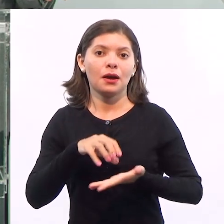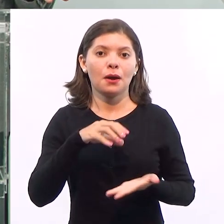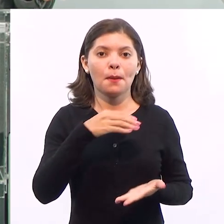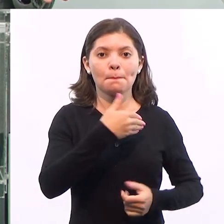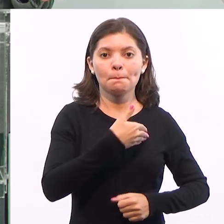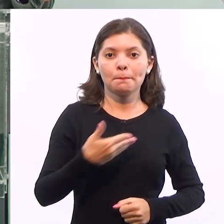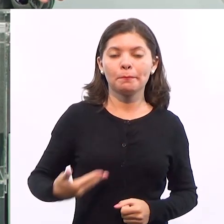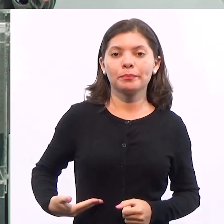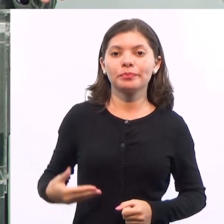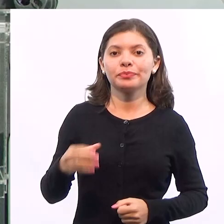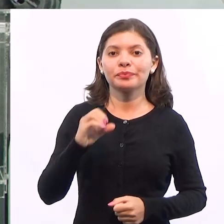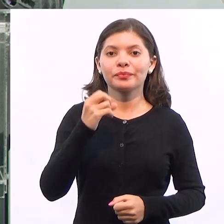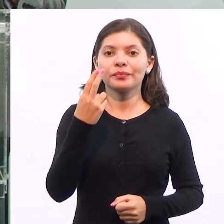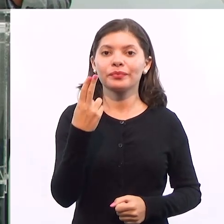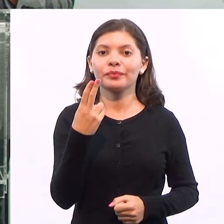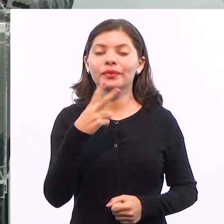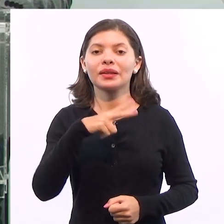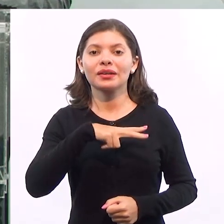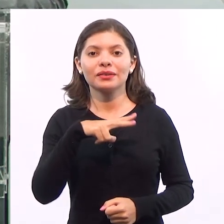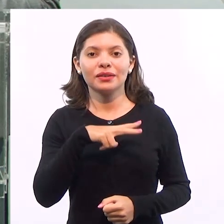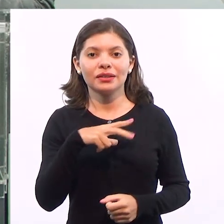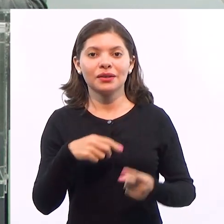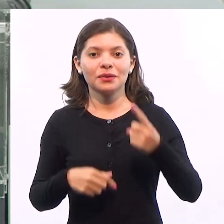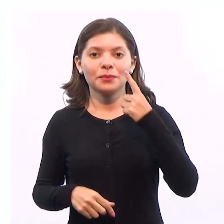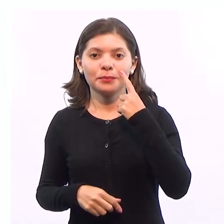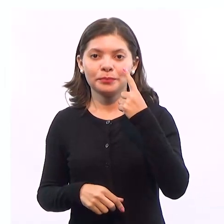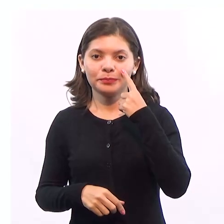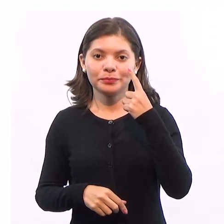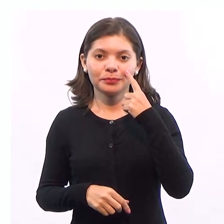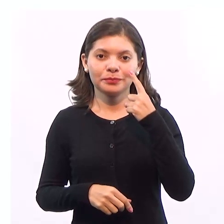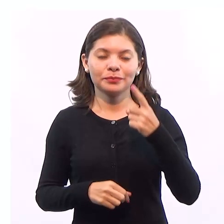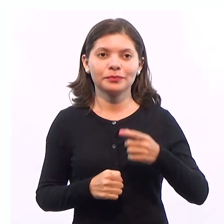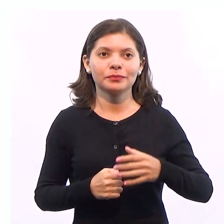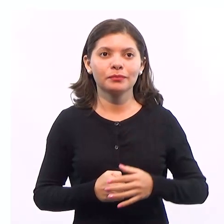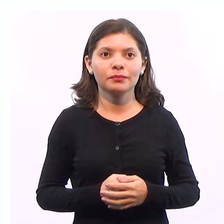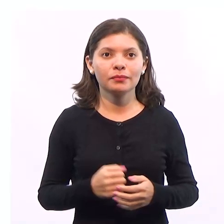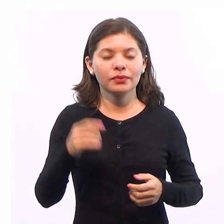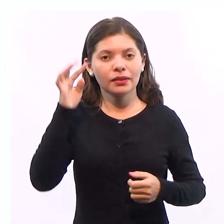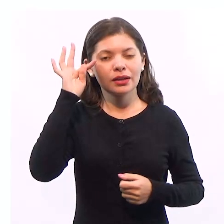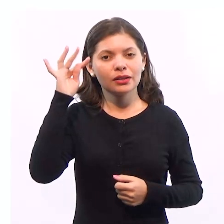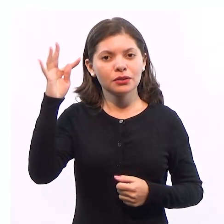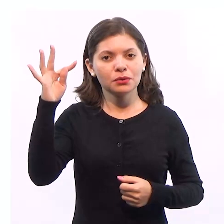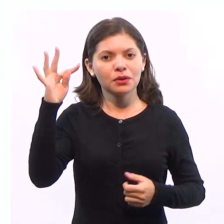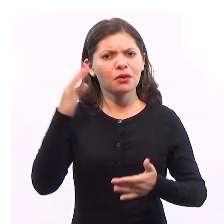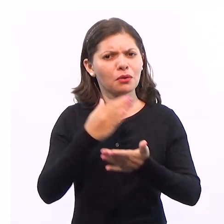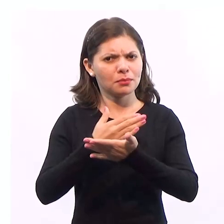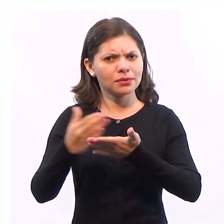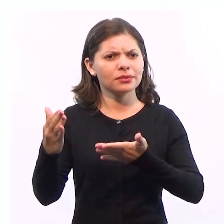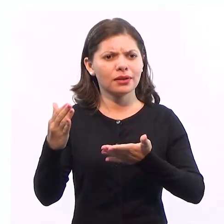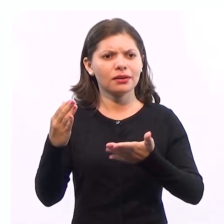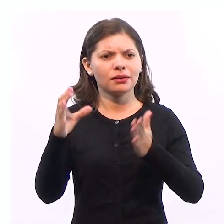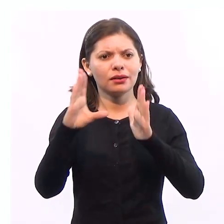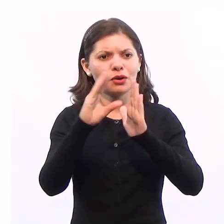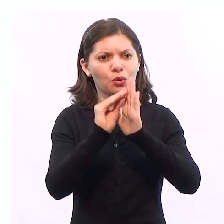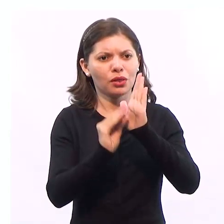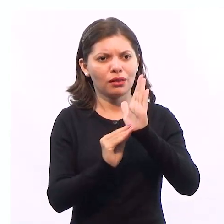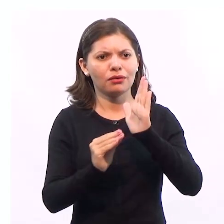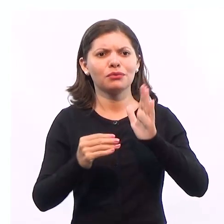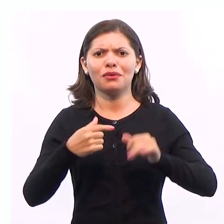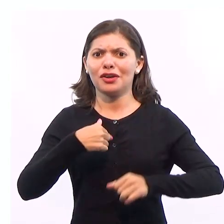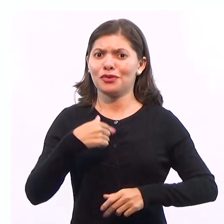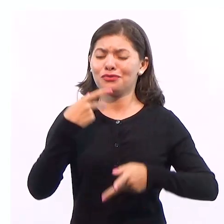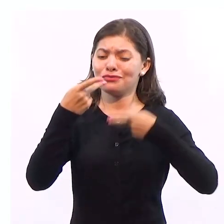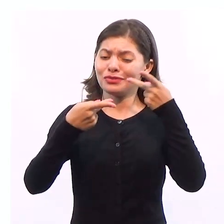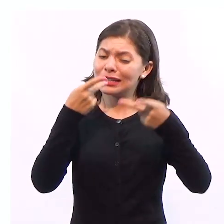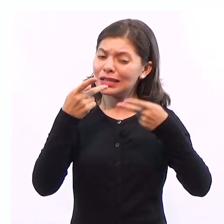sejam elas públicas ou privadas, ok? Olha aqui, ó. Teoria do desenvolvimento organizacional. Vamos lá começar esse conteúdo aqui, apesar de que